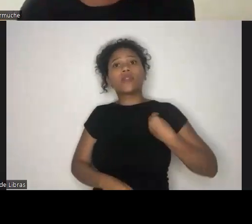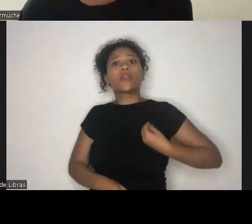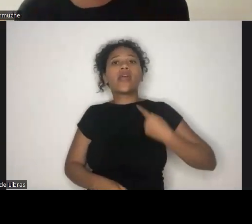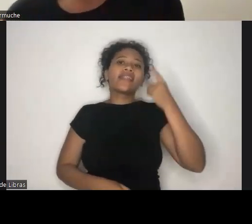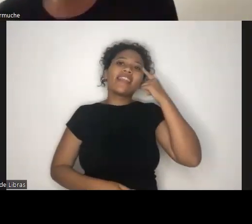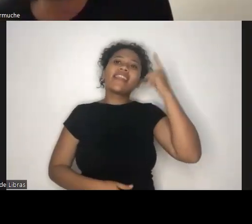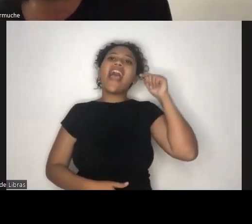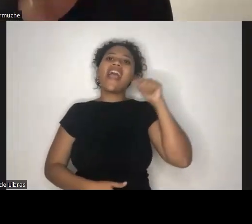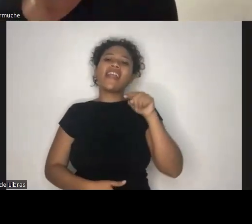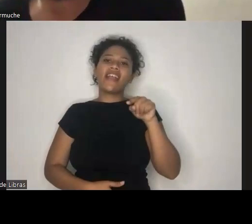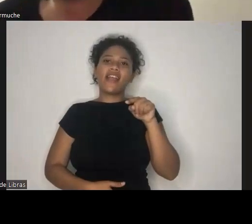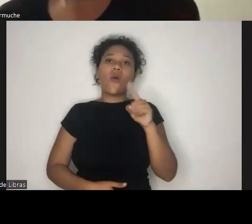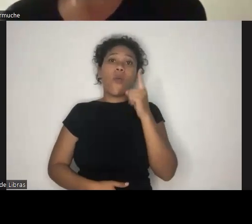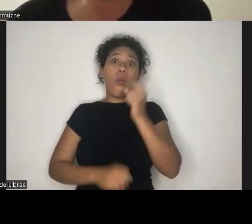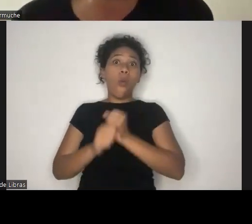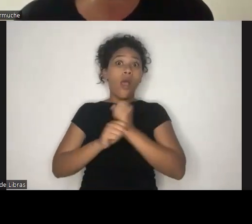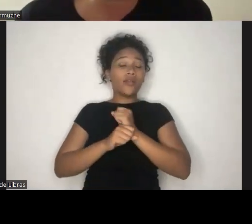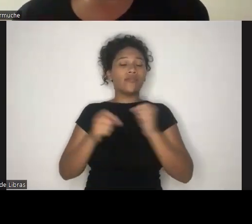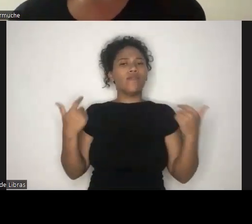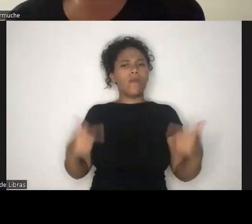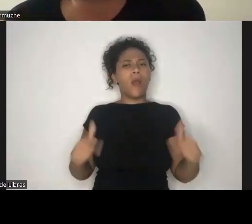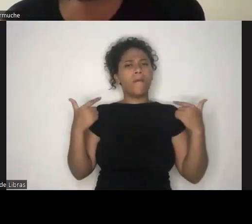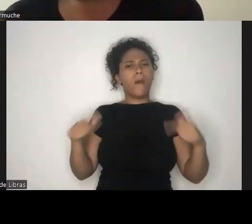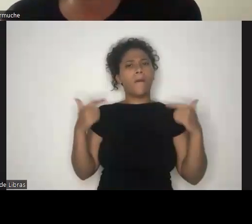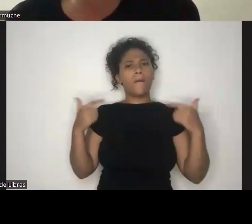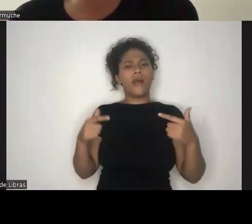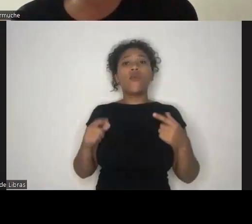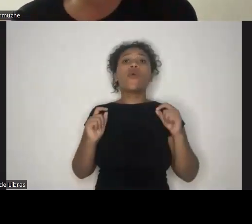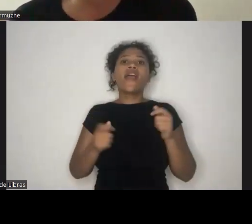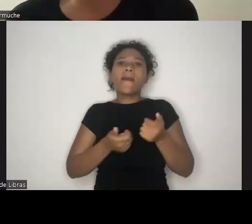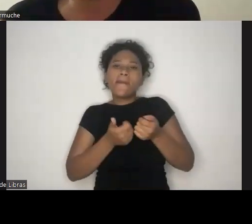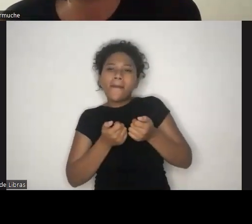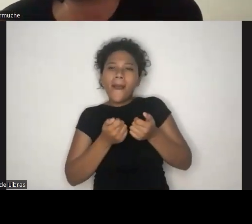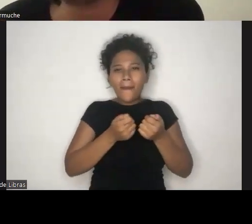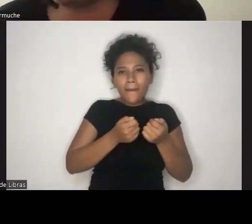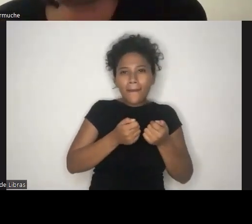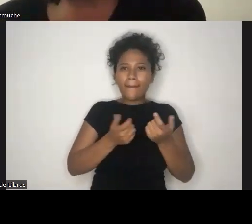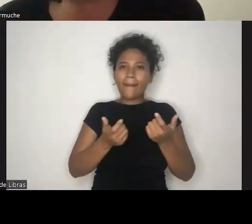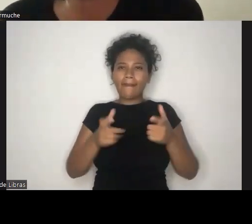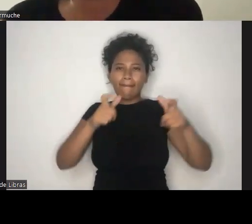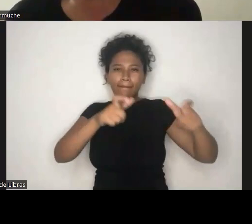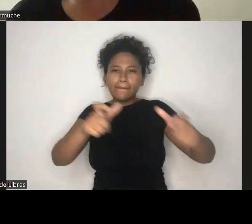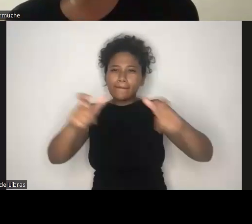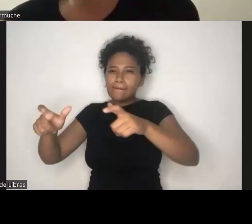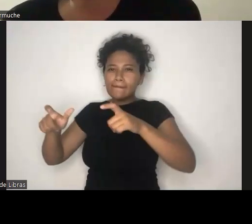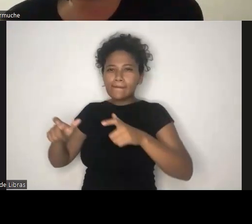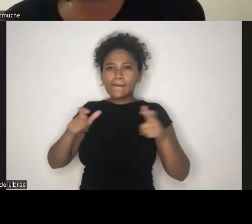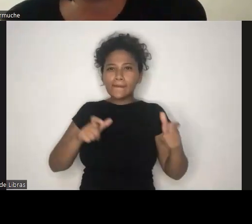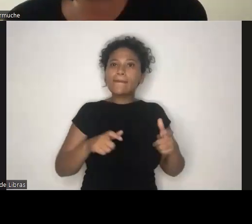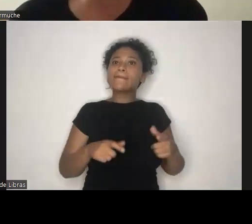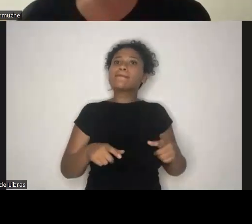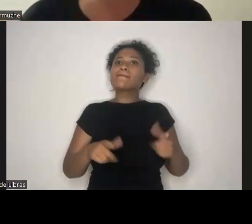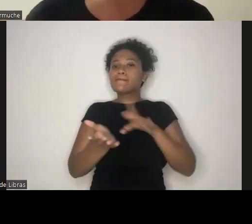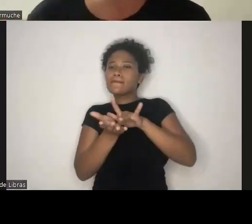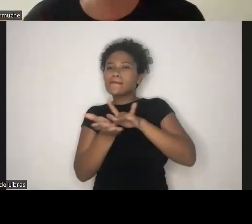através de um ano de trabalho de que a gameficação através de módulos de simuladores de